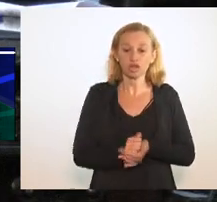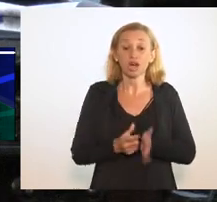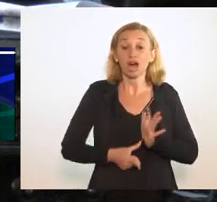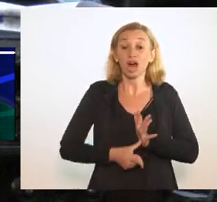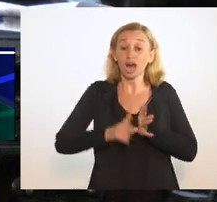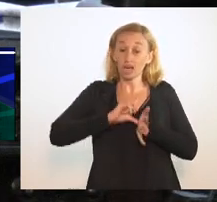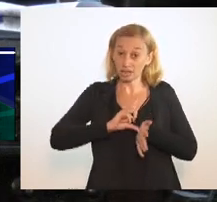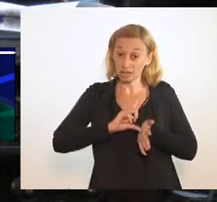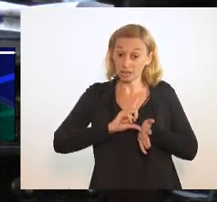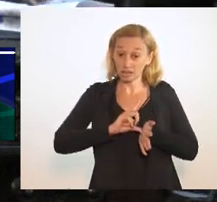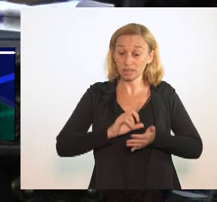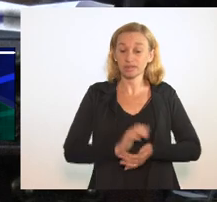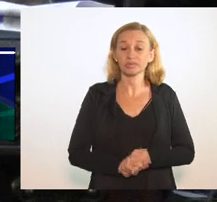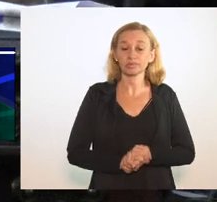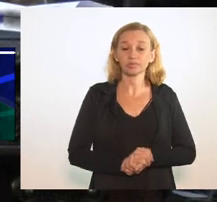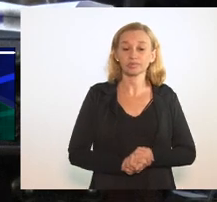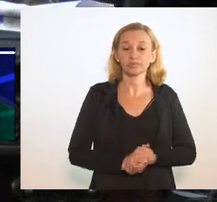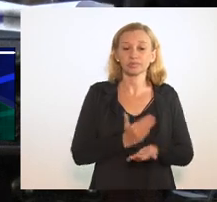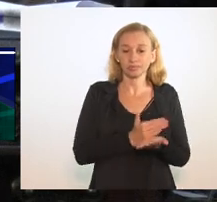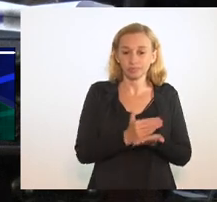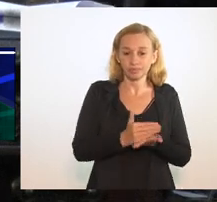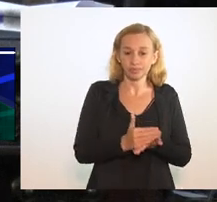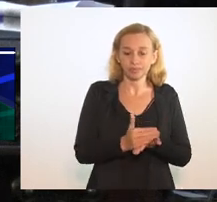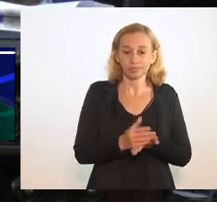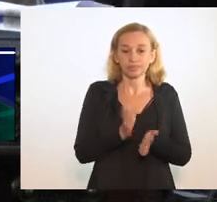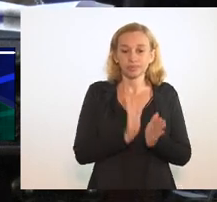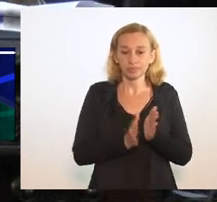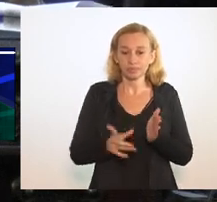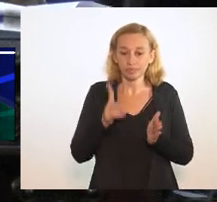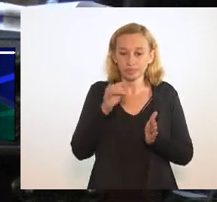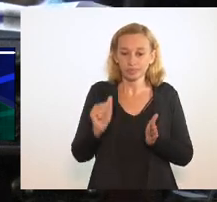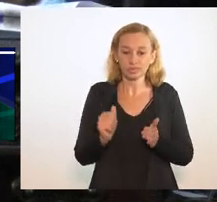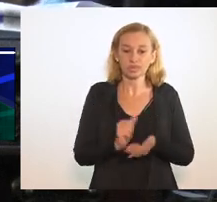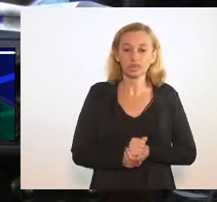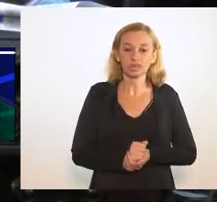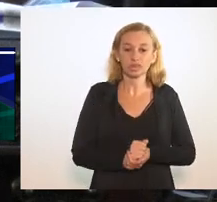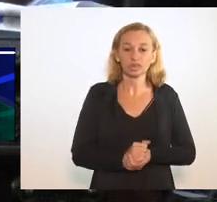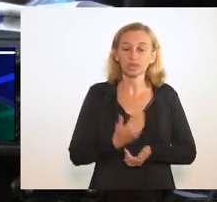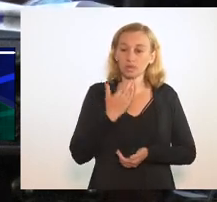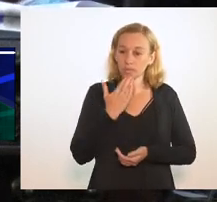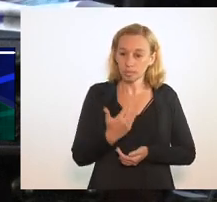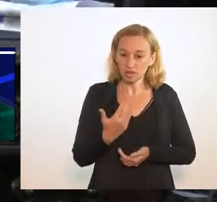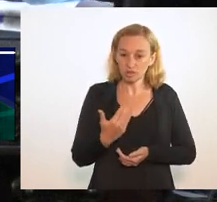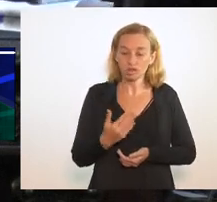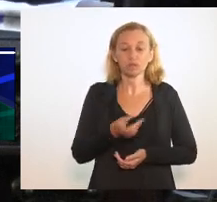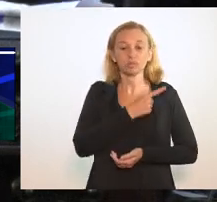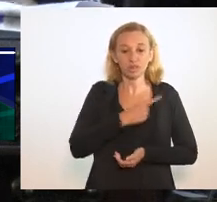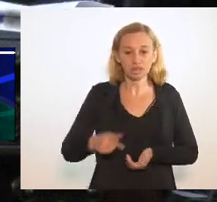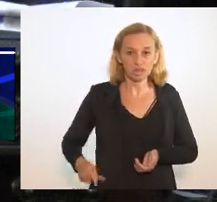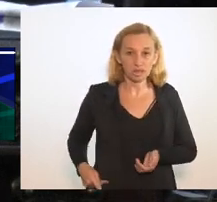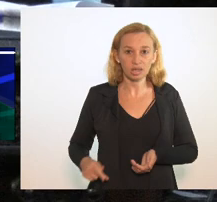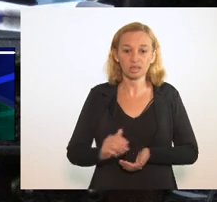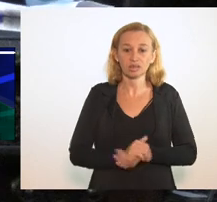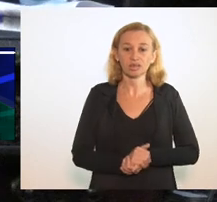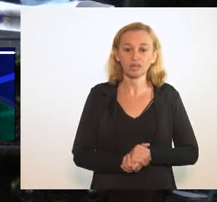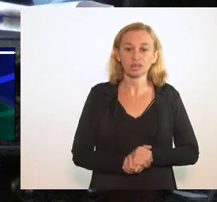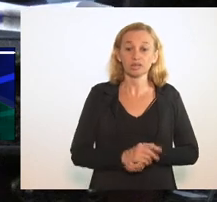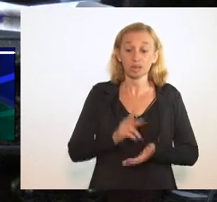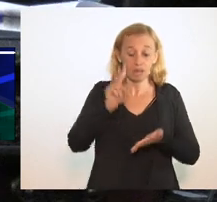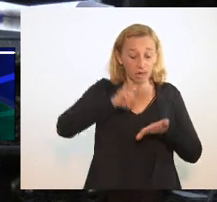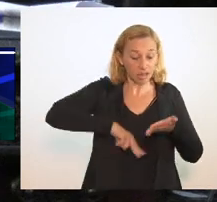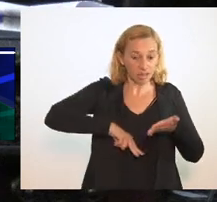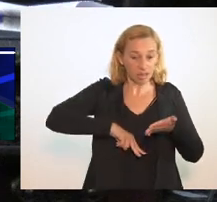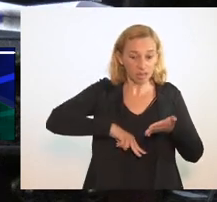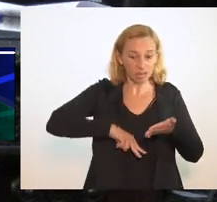Antes de iniciar a ordem do dia, eu solicitei ao presidente para fazer a